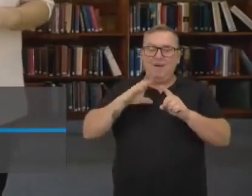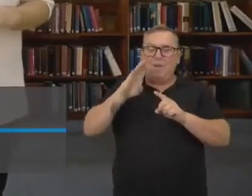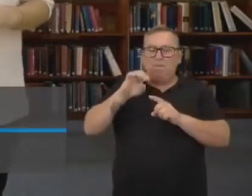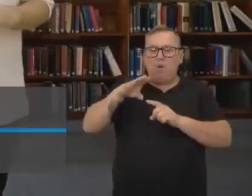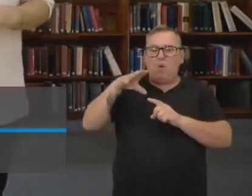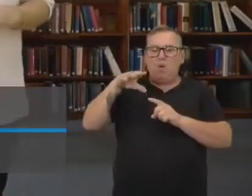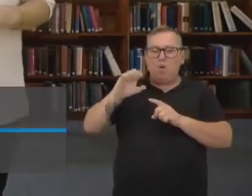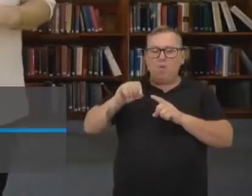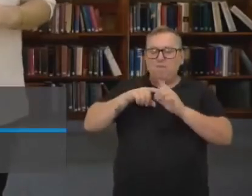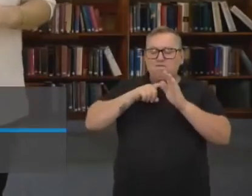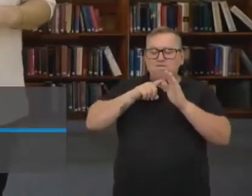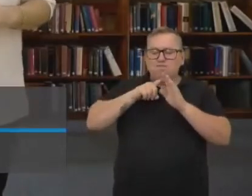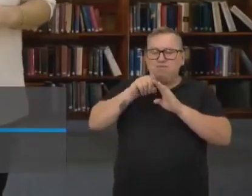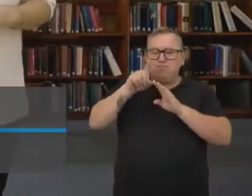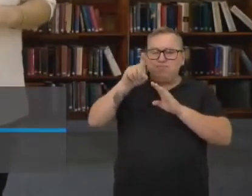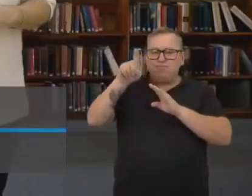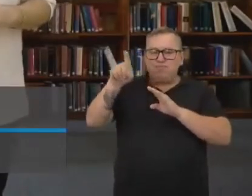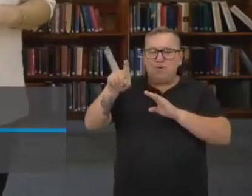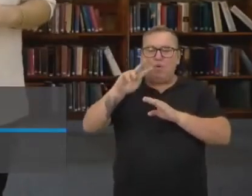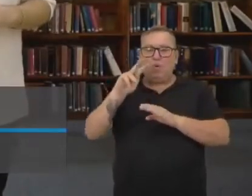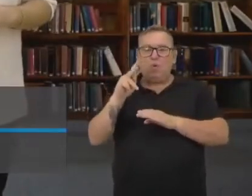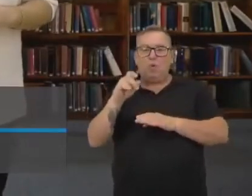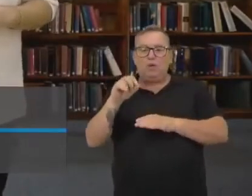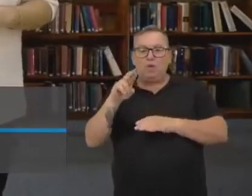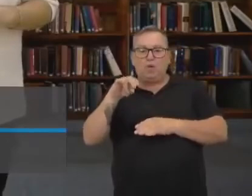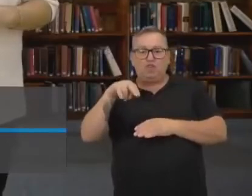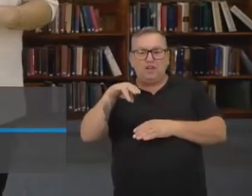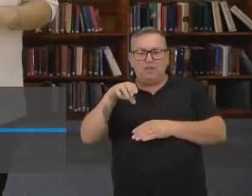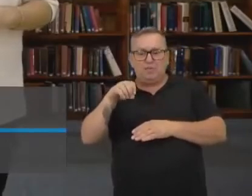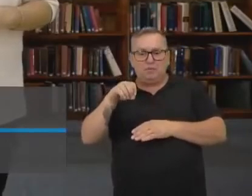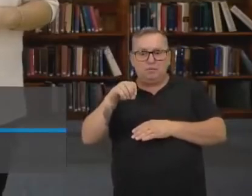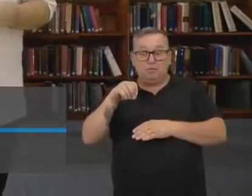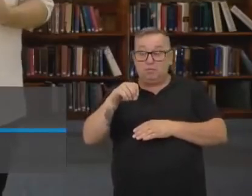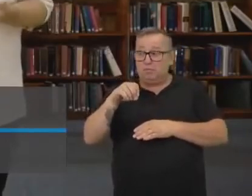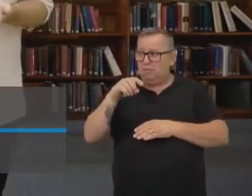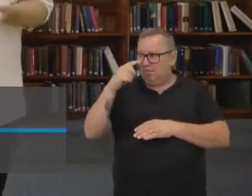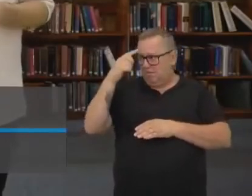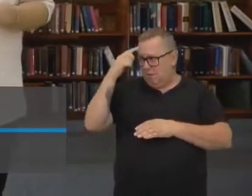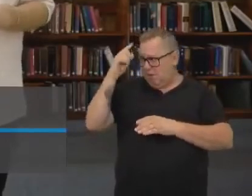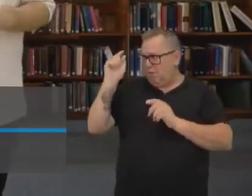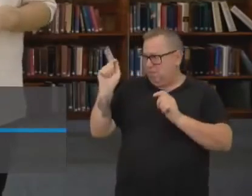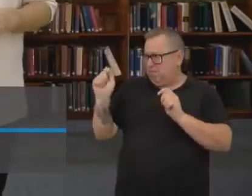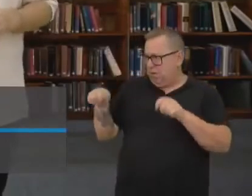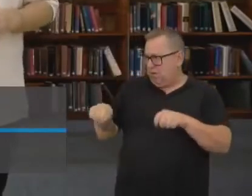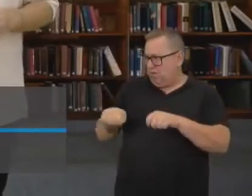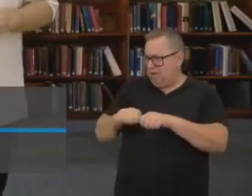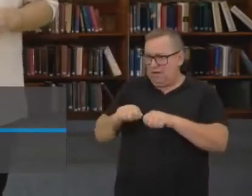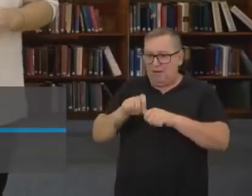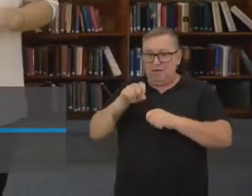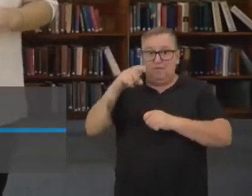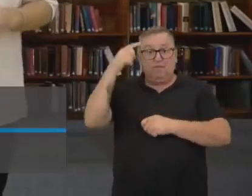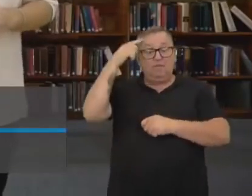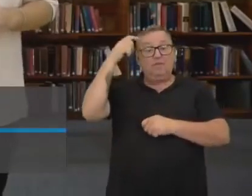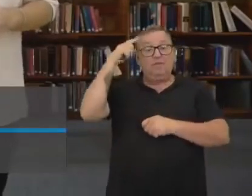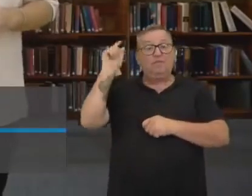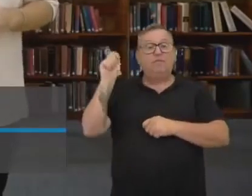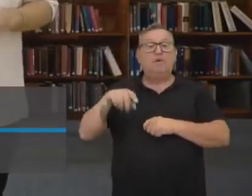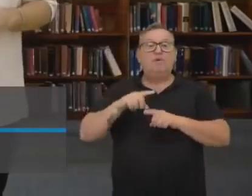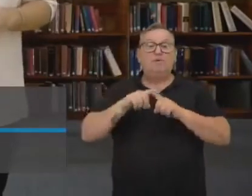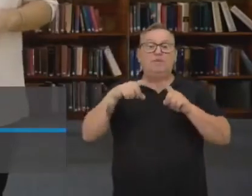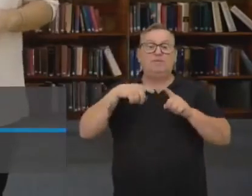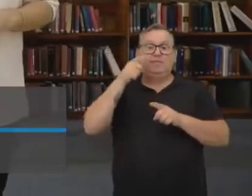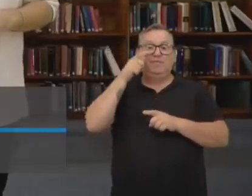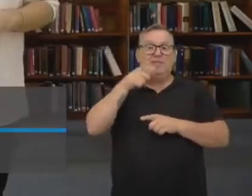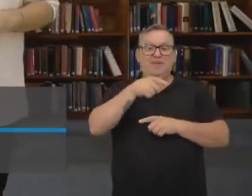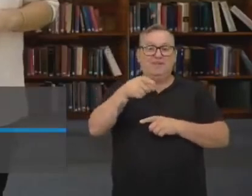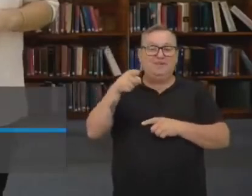laser nuclear criada com hidrogênio. Isso não existe em Tormenta. Pode existir, se você inventar, pode existir, mas é interessante